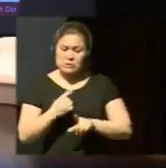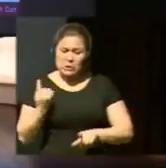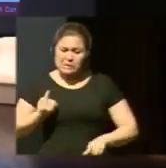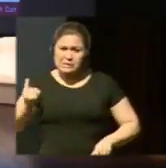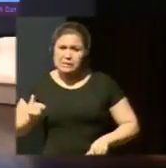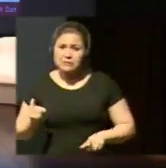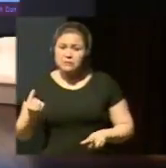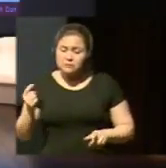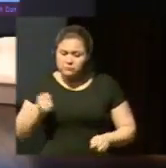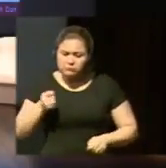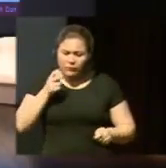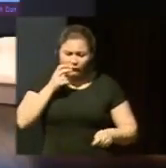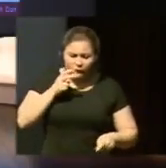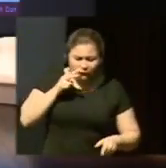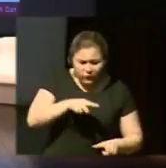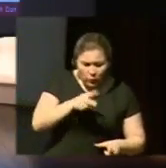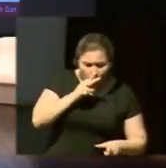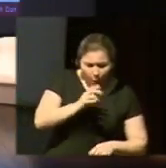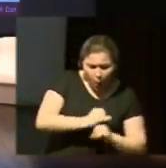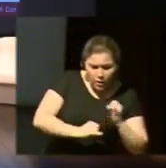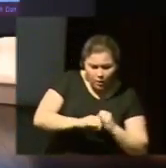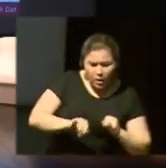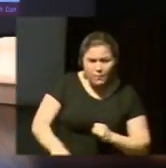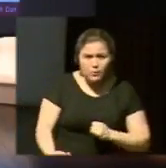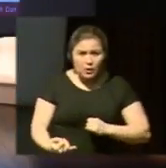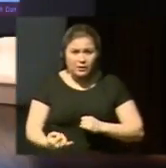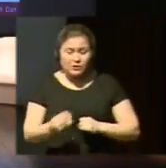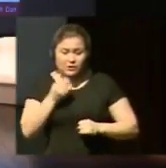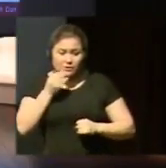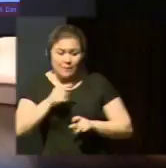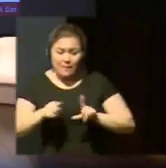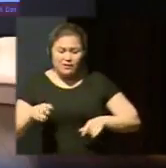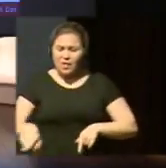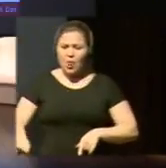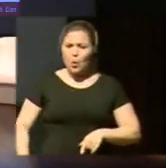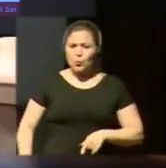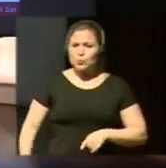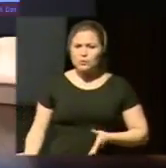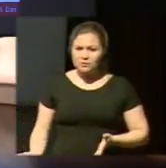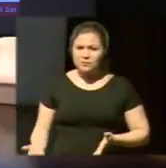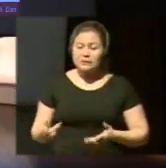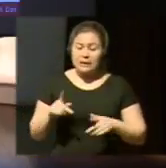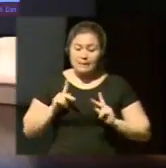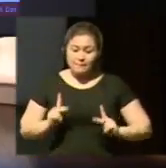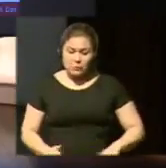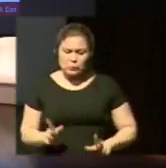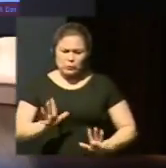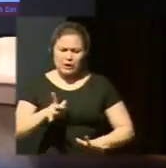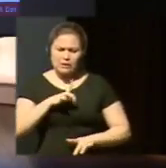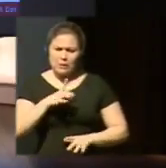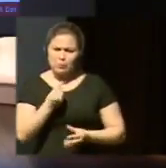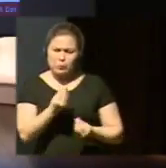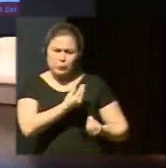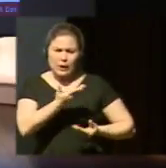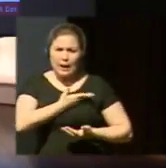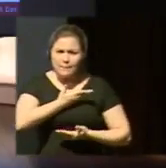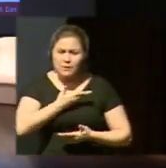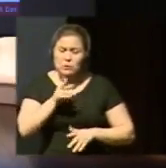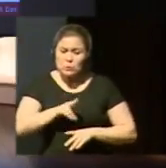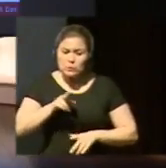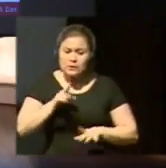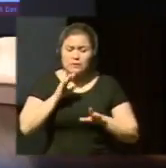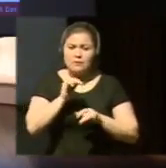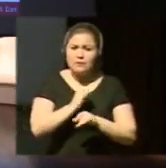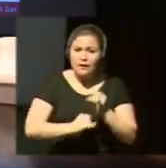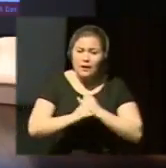solitárias que vissem a internet como uma nova oportunidade. Isso é verdade, só que elas não usam. E são as pessoas que já têm muitos amigos e amigas que utilizam a